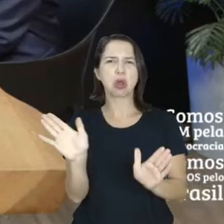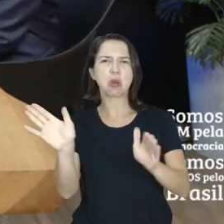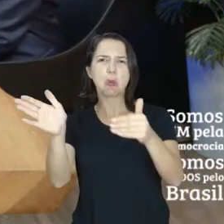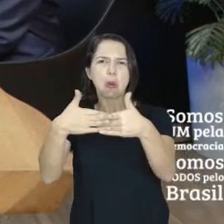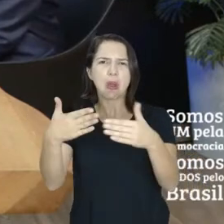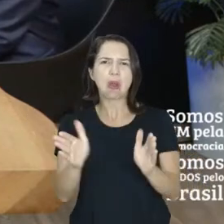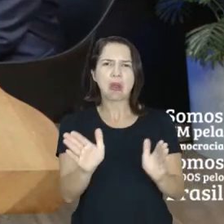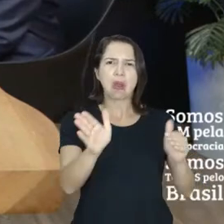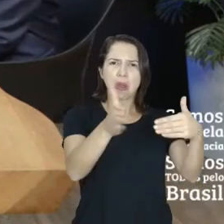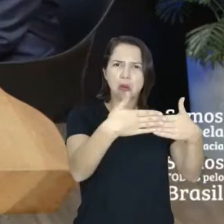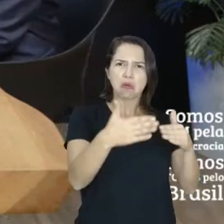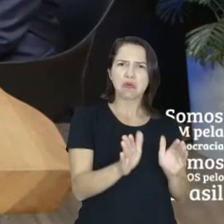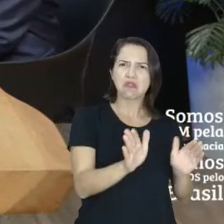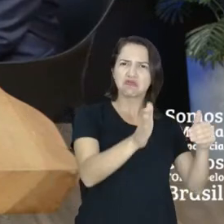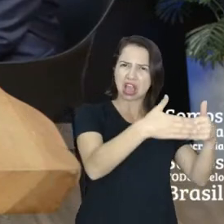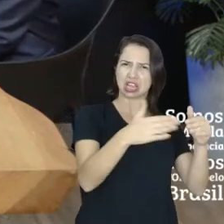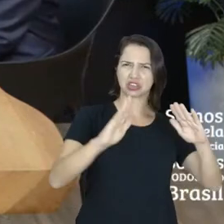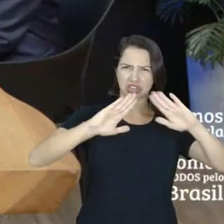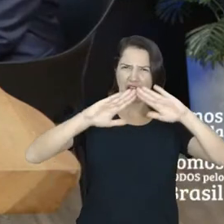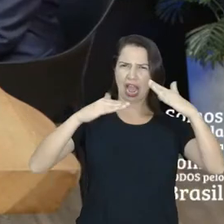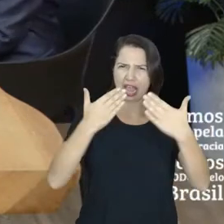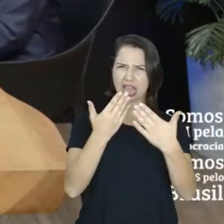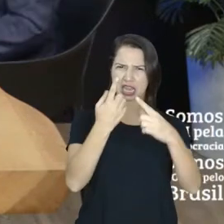vez conquistando a vitória no domingo que vem?